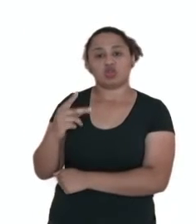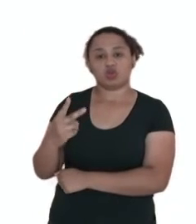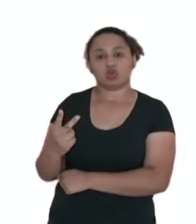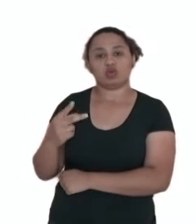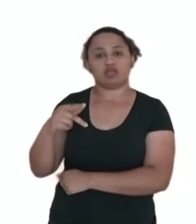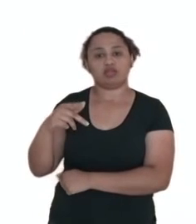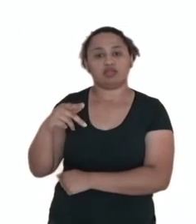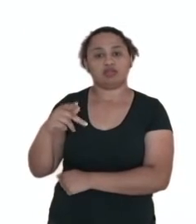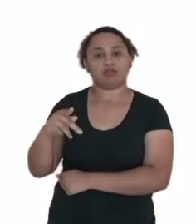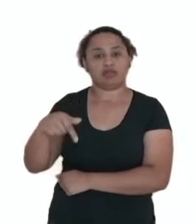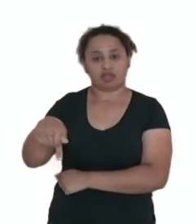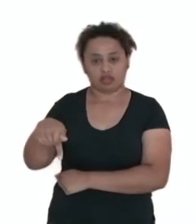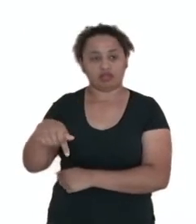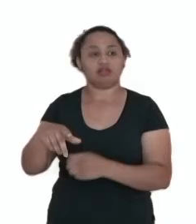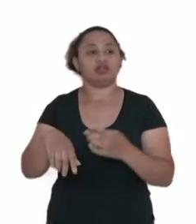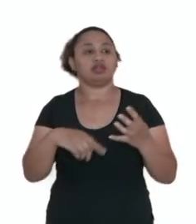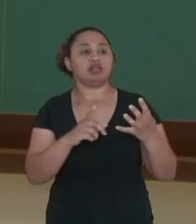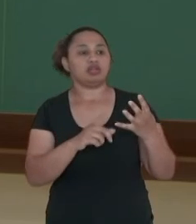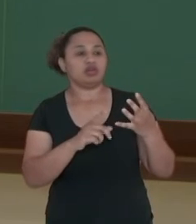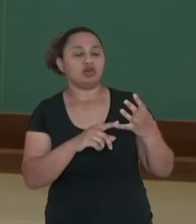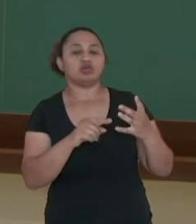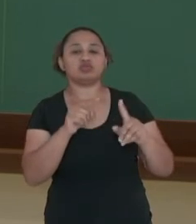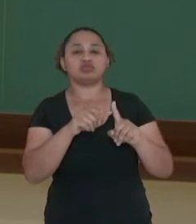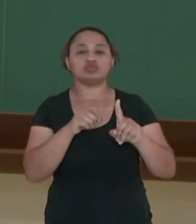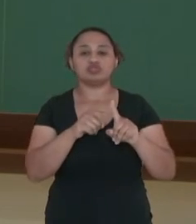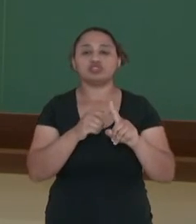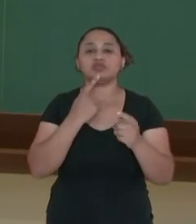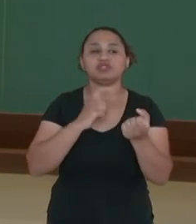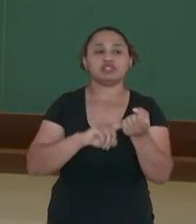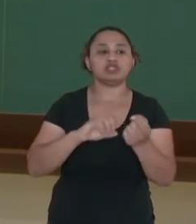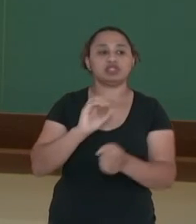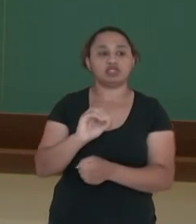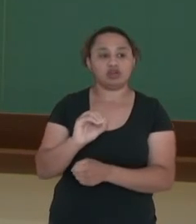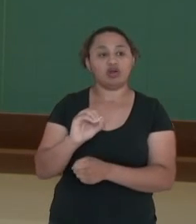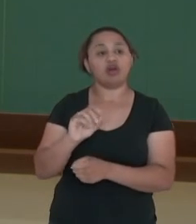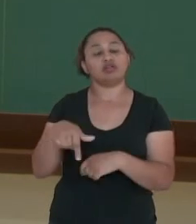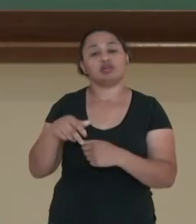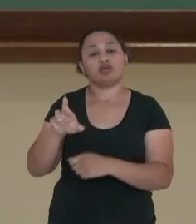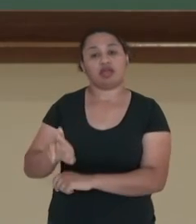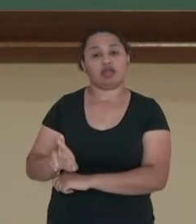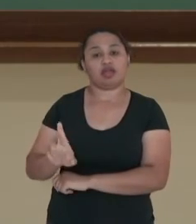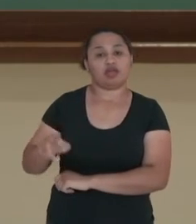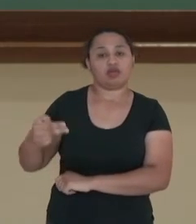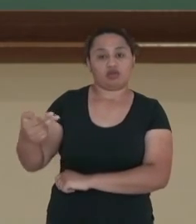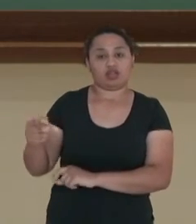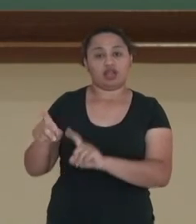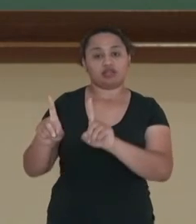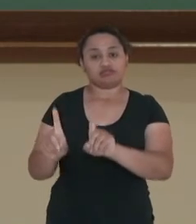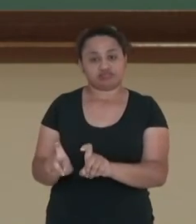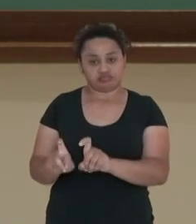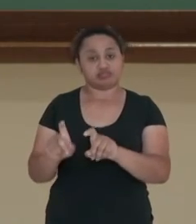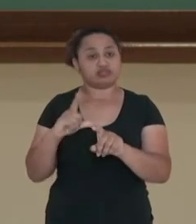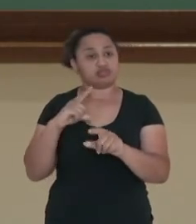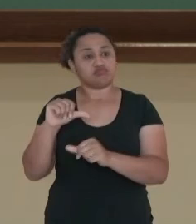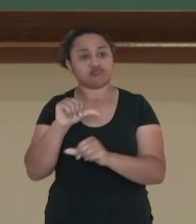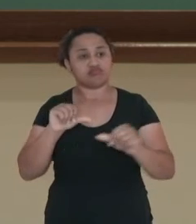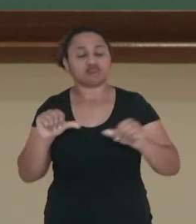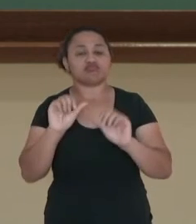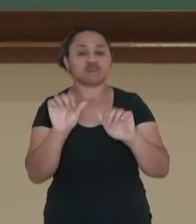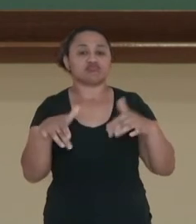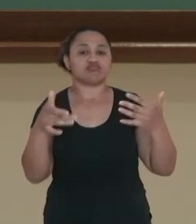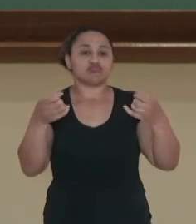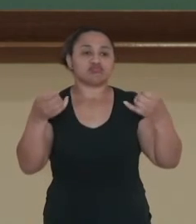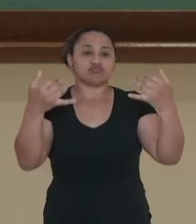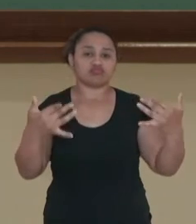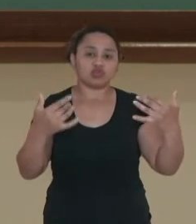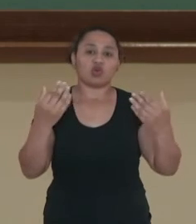Heterozigoto, né? Nós temos o 2PQ e o tipo O, que são os dois recessivos, R ao quadrado, tá? Então tem uma certa modificação quando a gente fala ali de